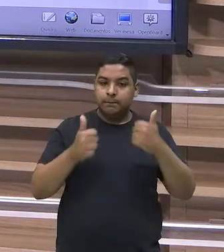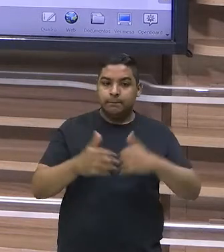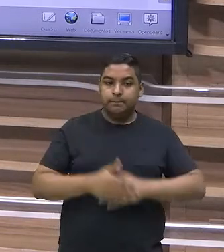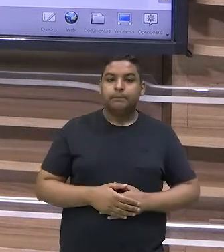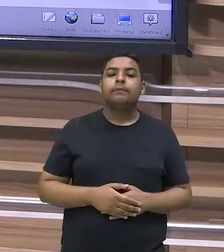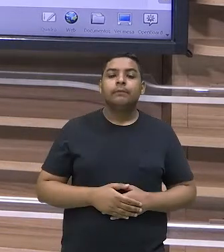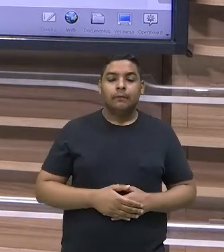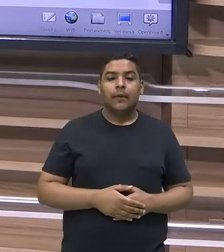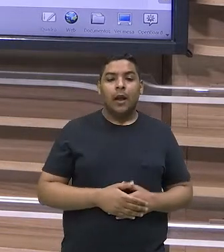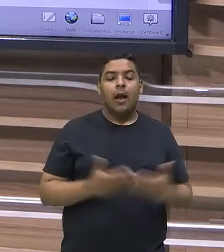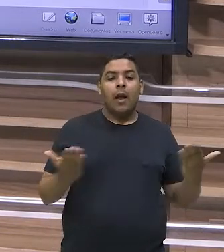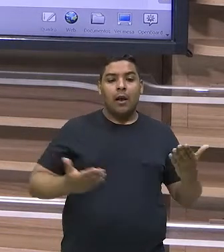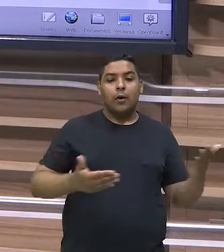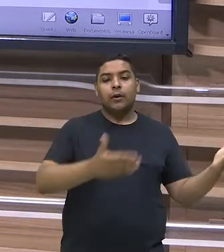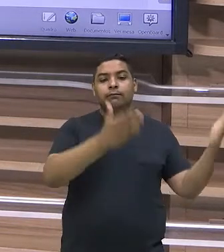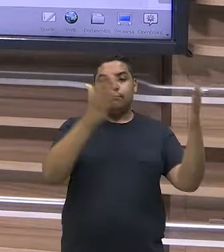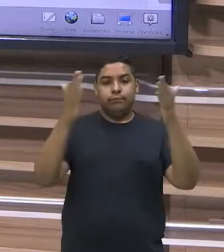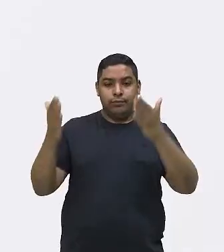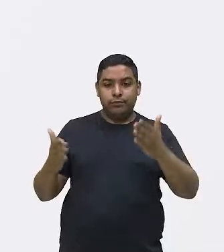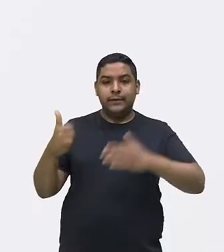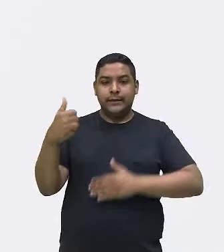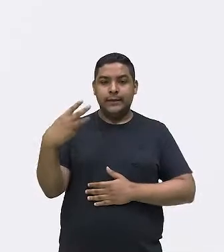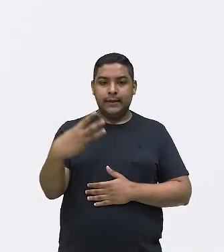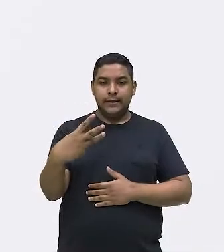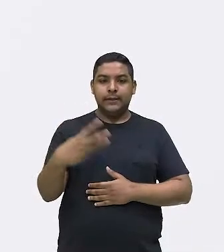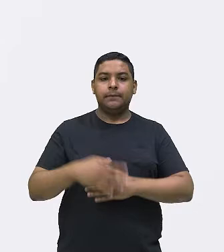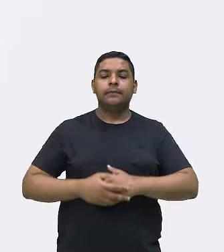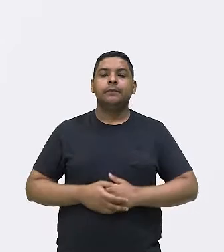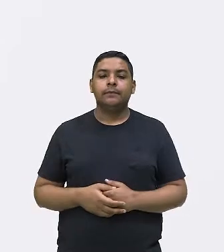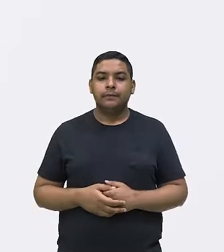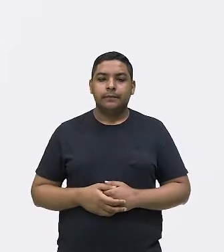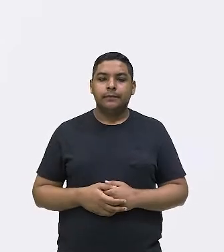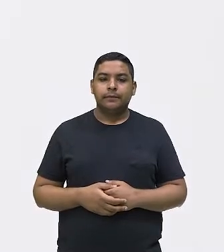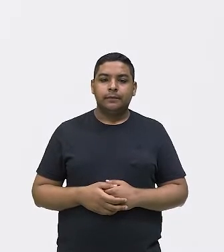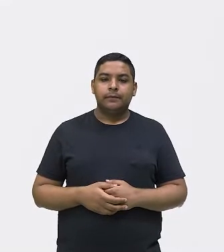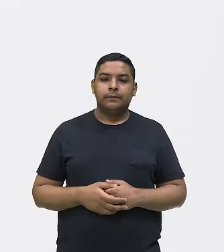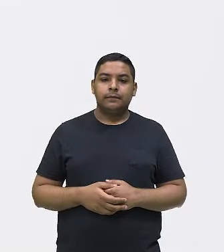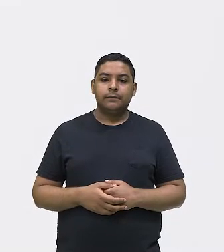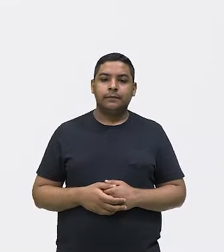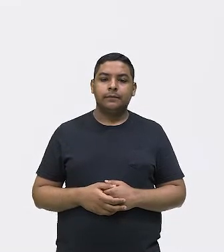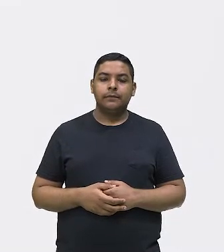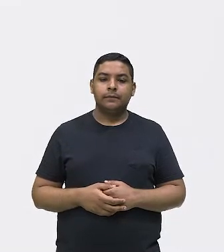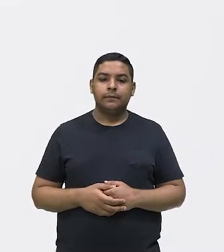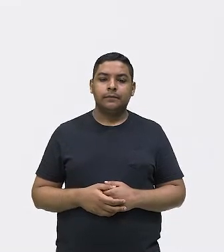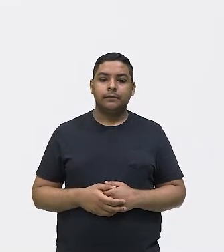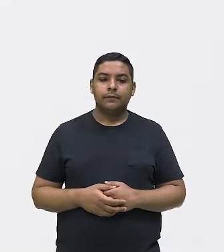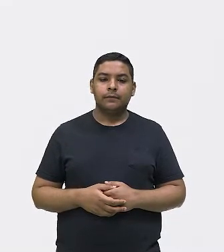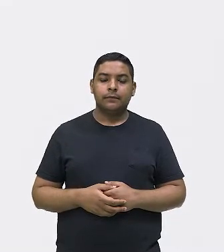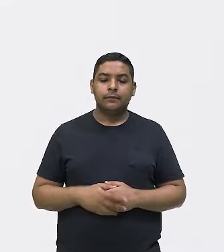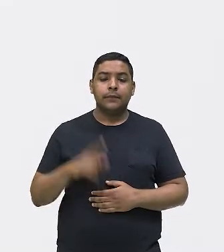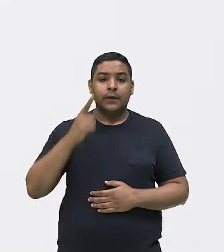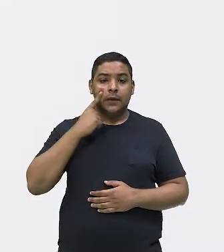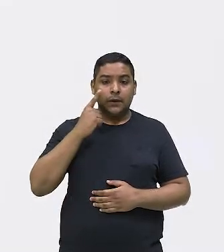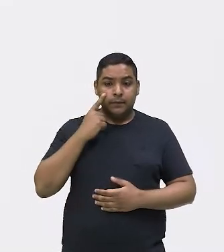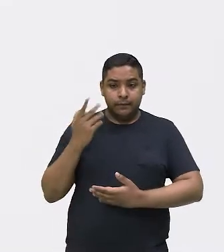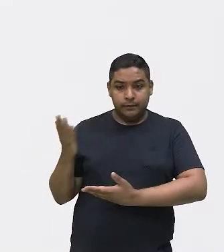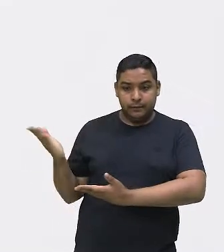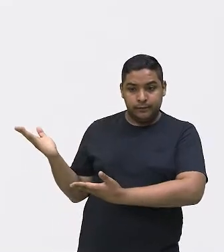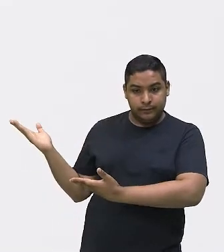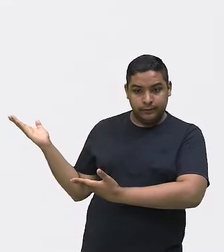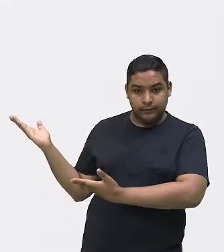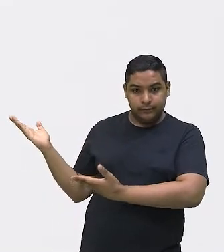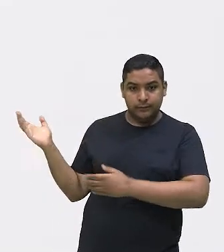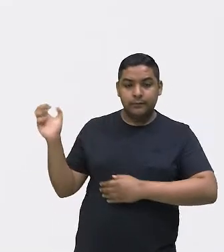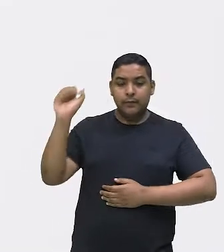para a nossa outra questão, que é a questão 13 do nosso caderno de questões, né? Olha aí, vocês estão vendo uma